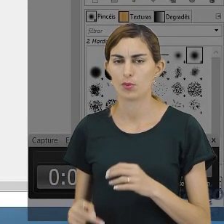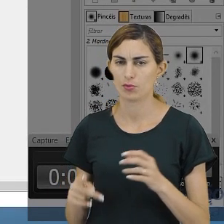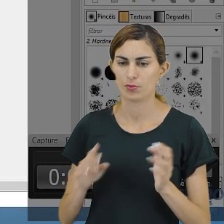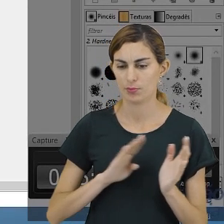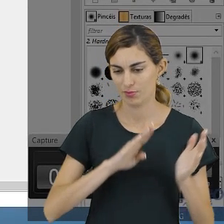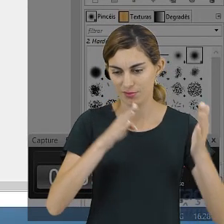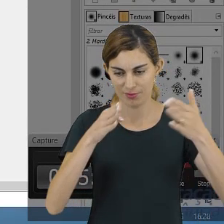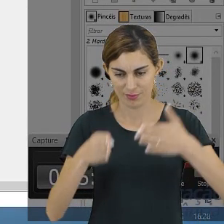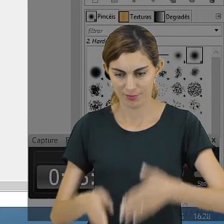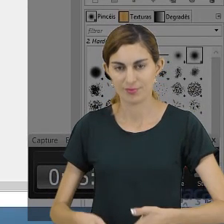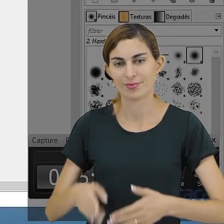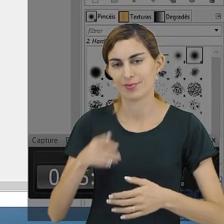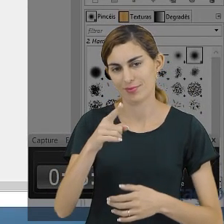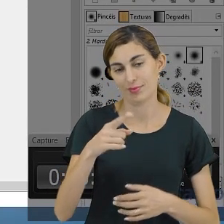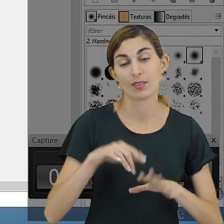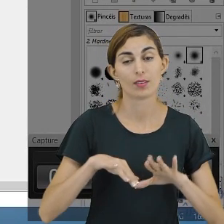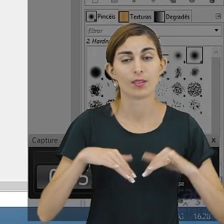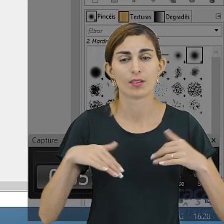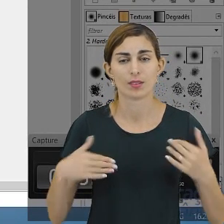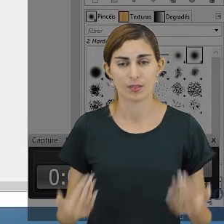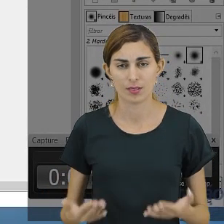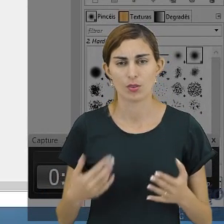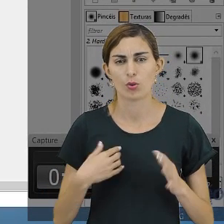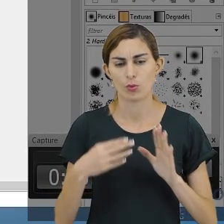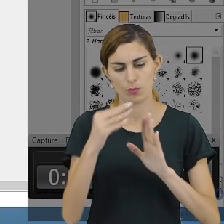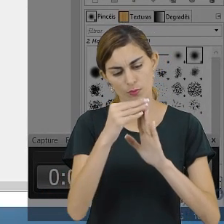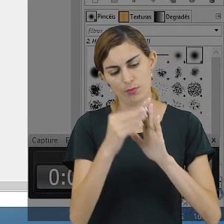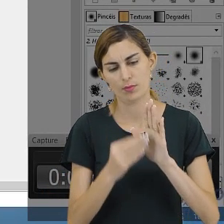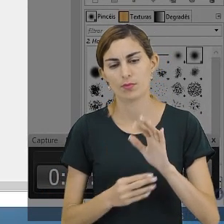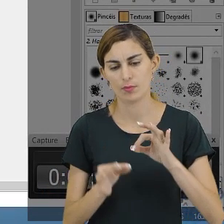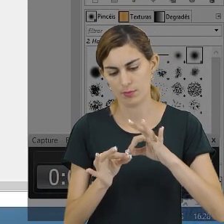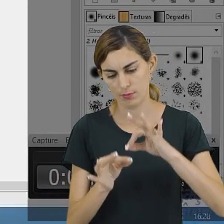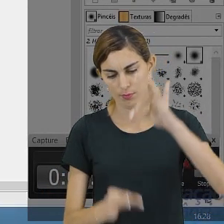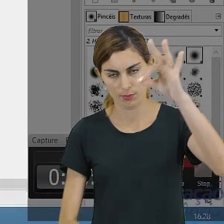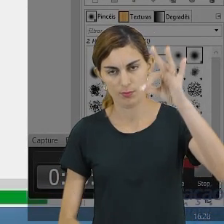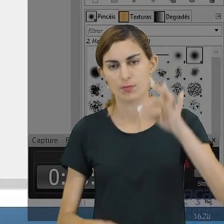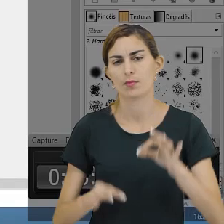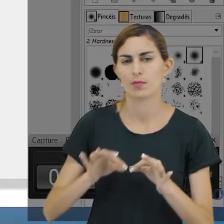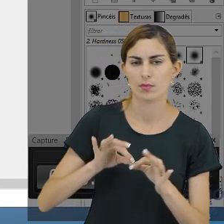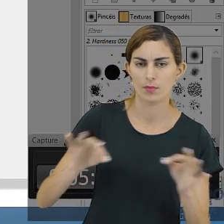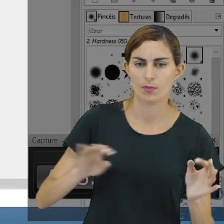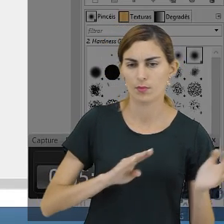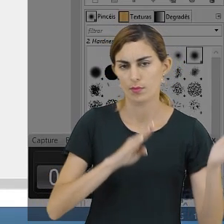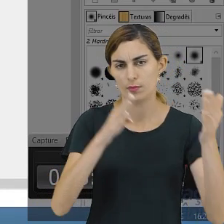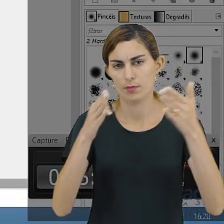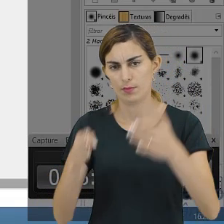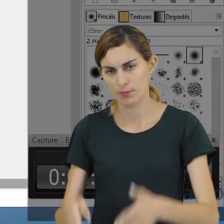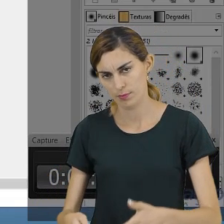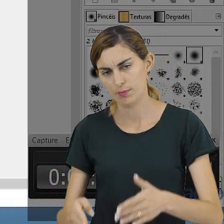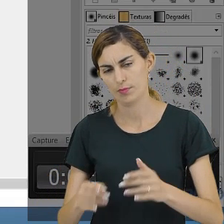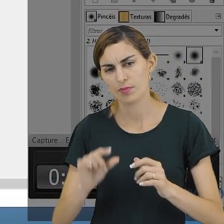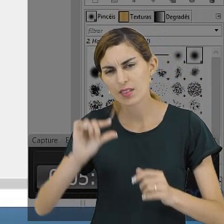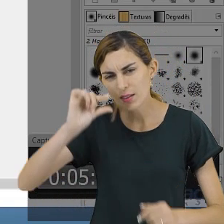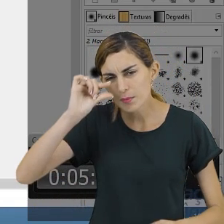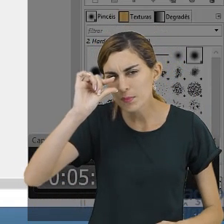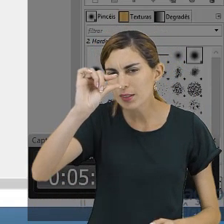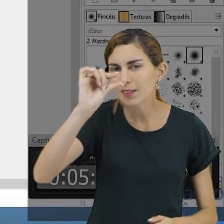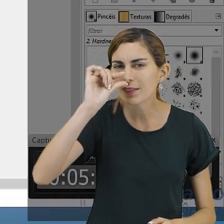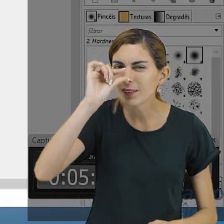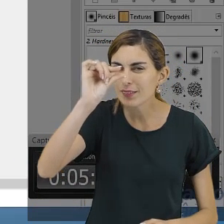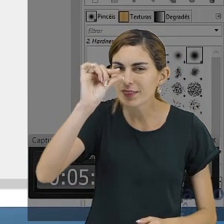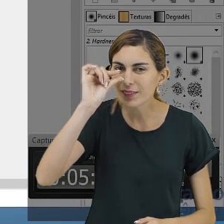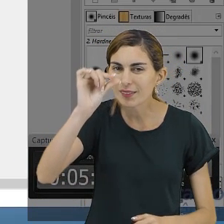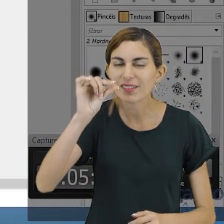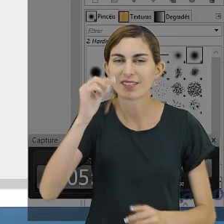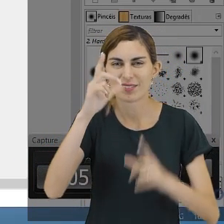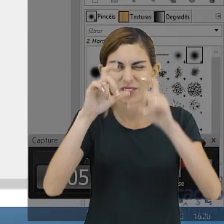automaticamente redimensionar para mim. Então eu preenchi aqui a altura, redimensiono, a imagem vai ficar bem